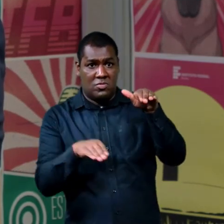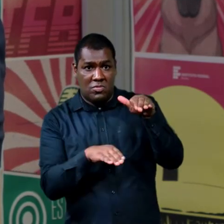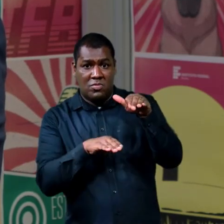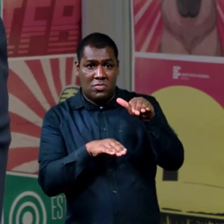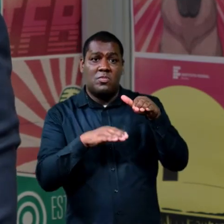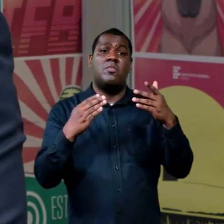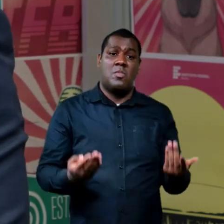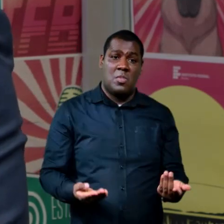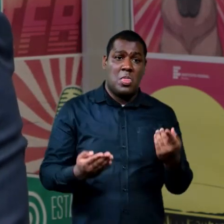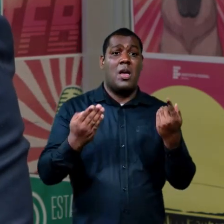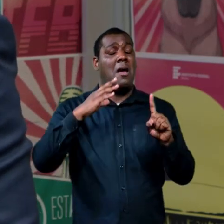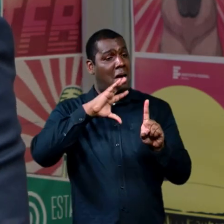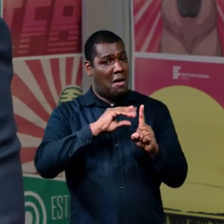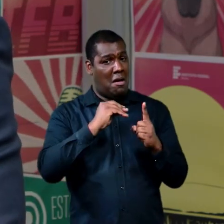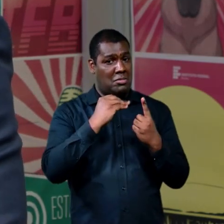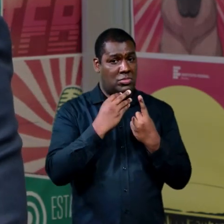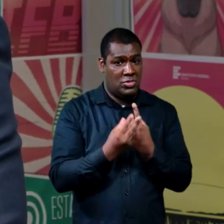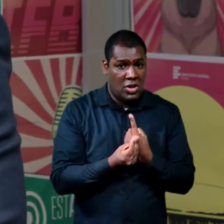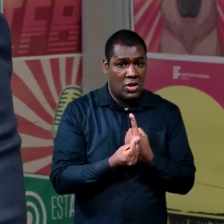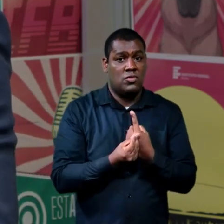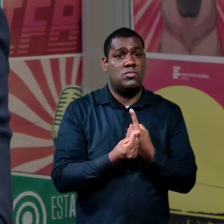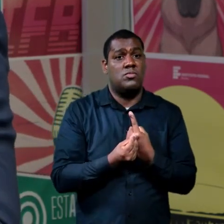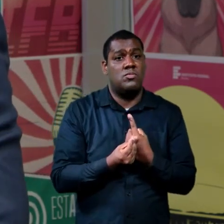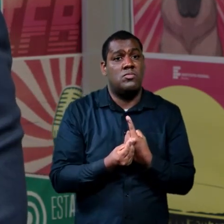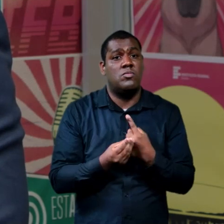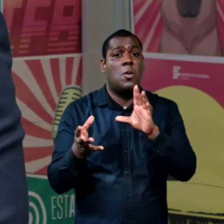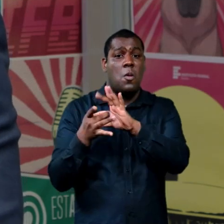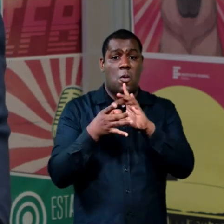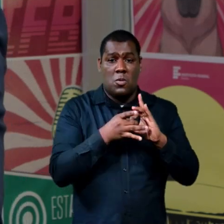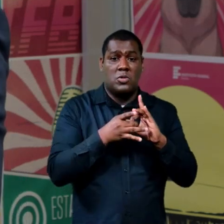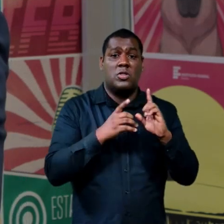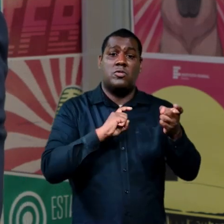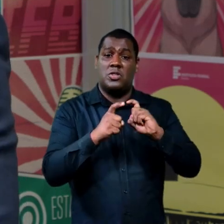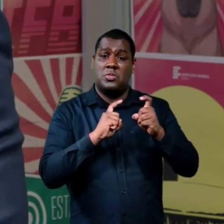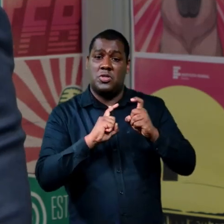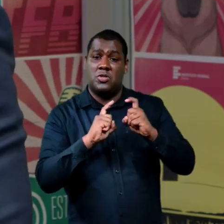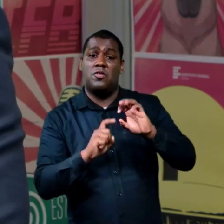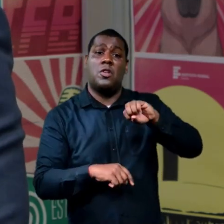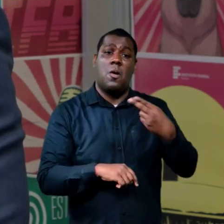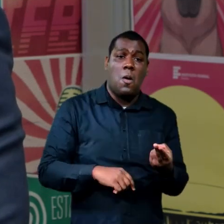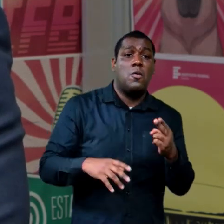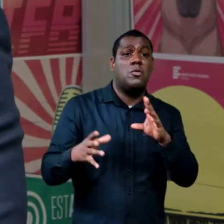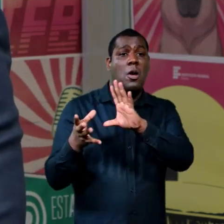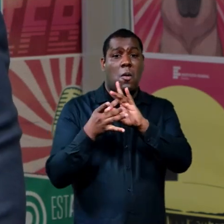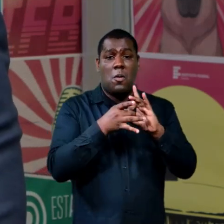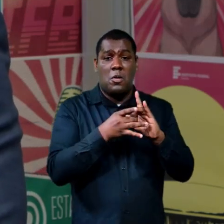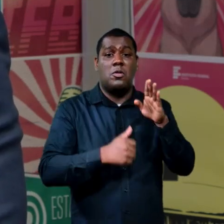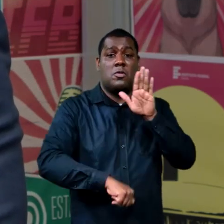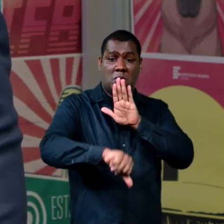âmbito administrativo, pode haver assédio sexual no âmbito criminal, e mais, ainda pode gerar